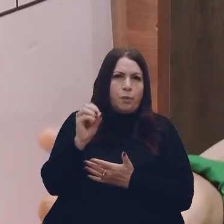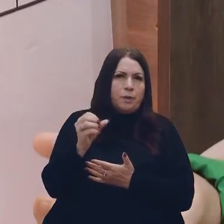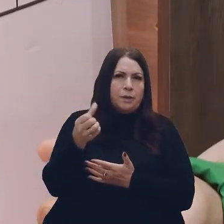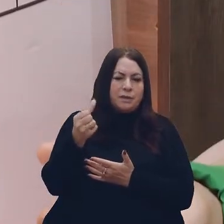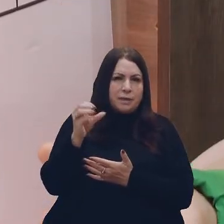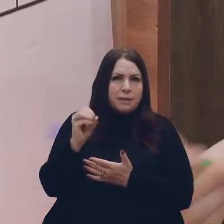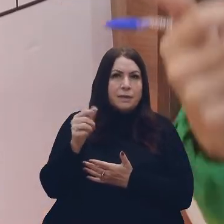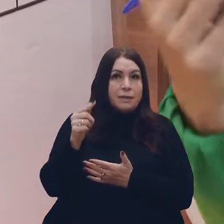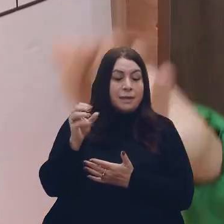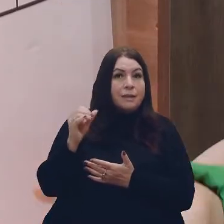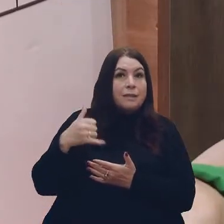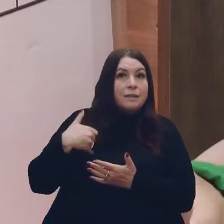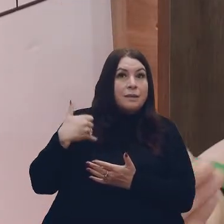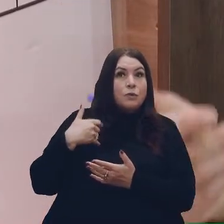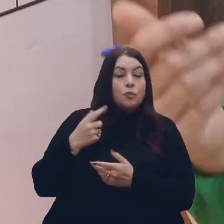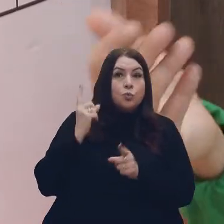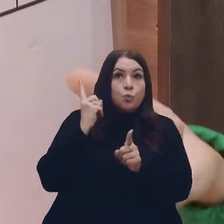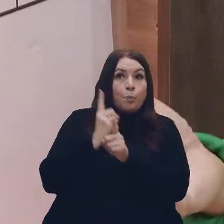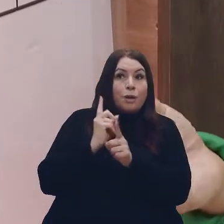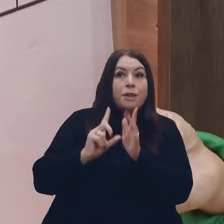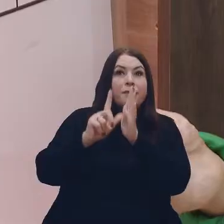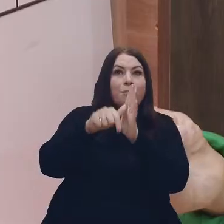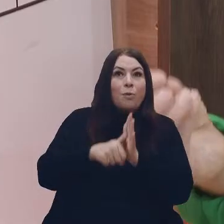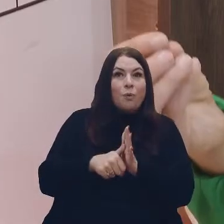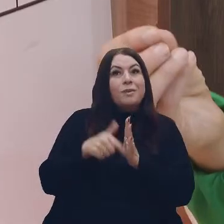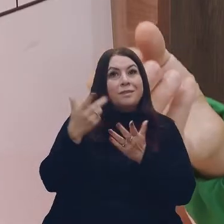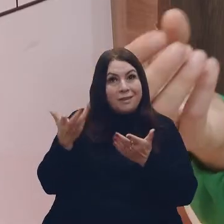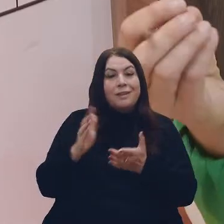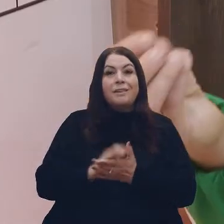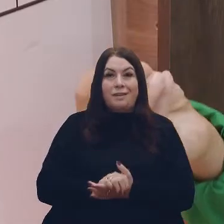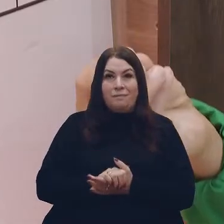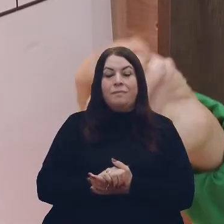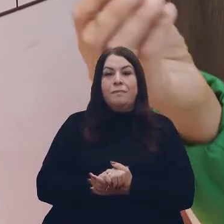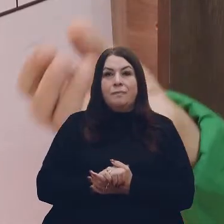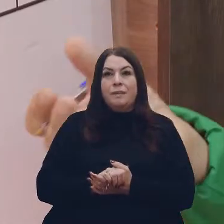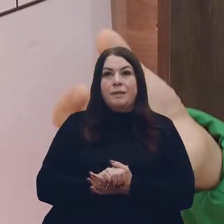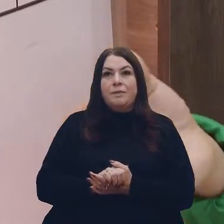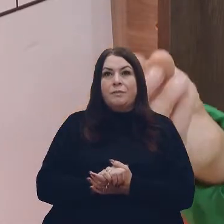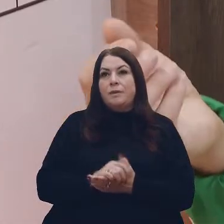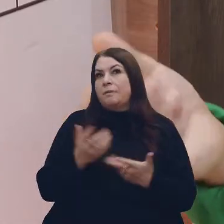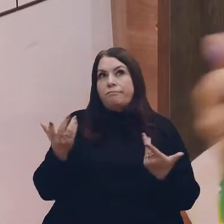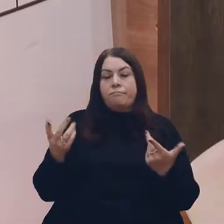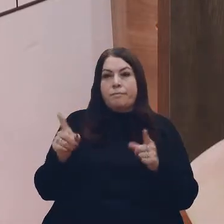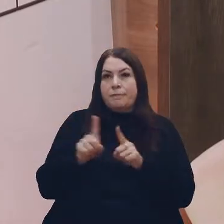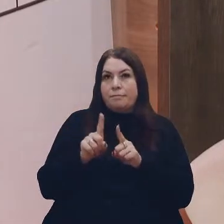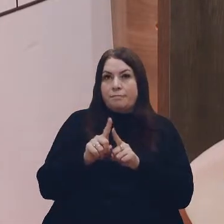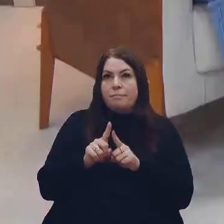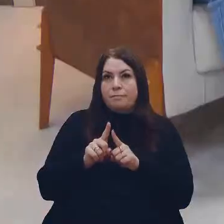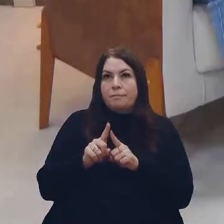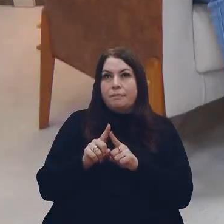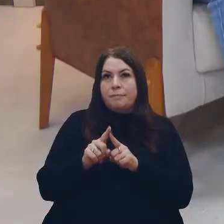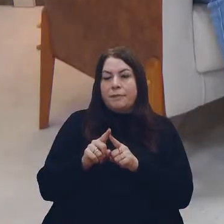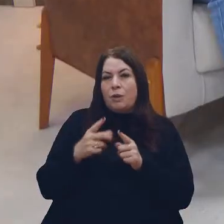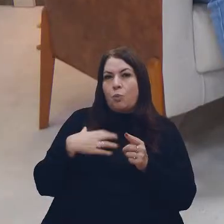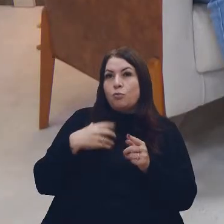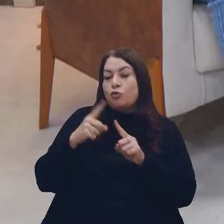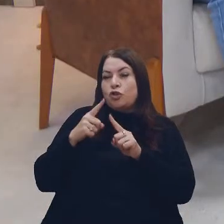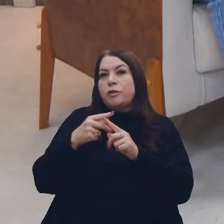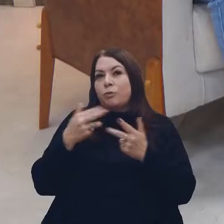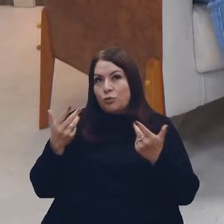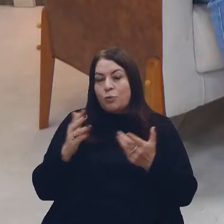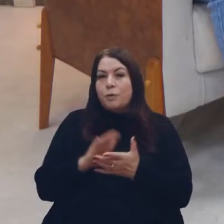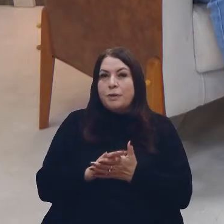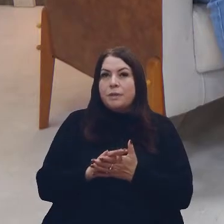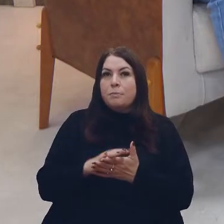60, 70 anos, descobrir que é um portador de alguma... E poderia